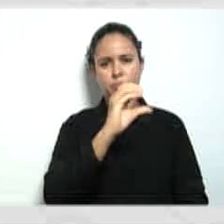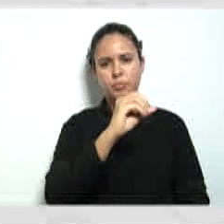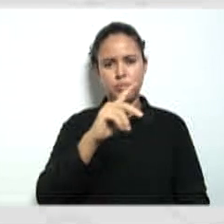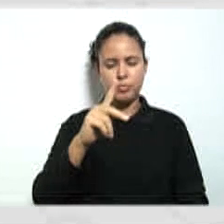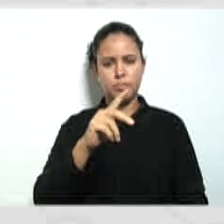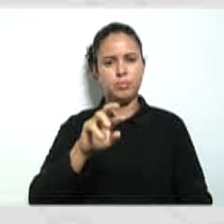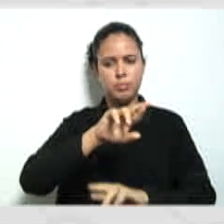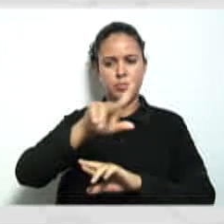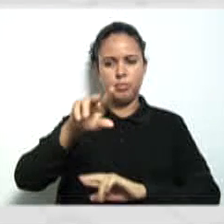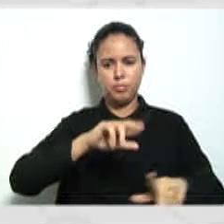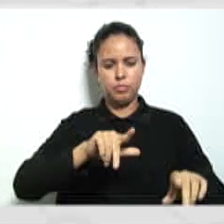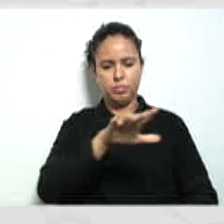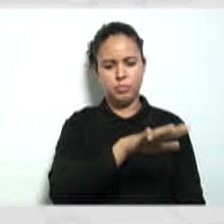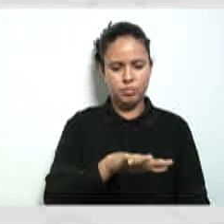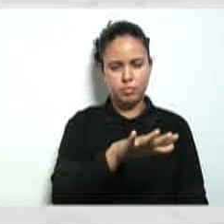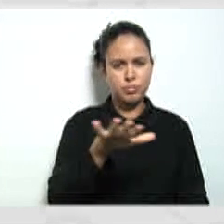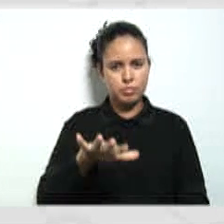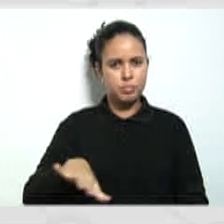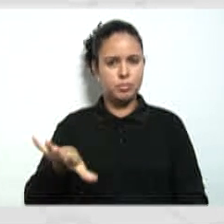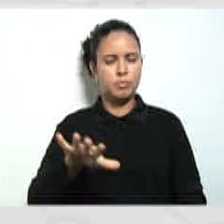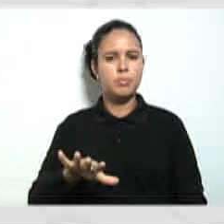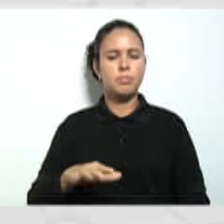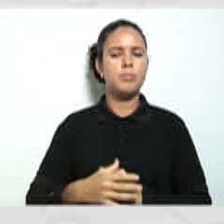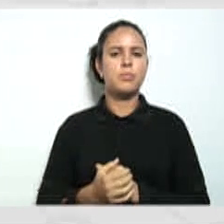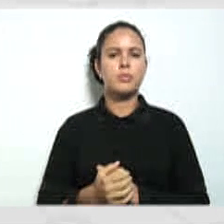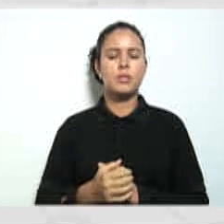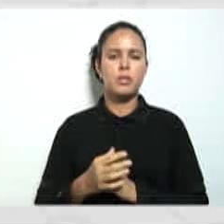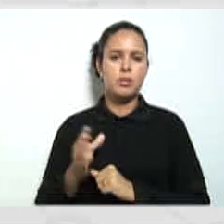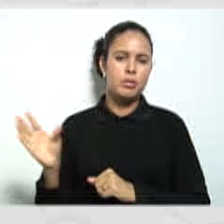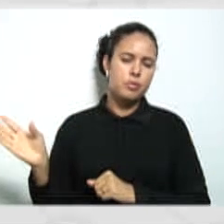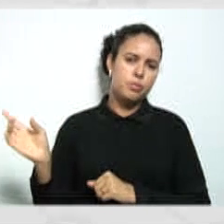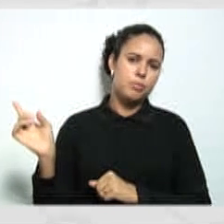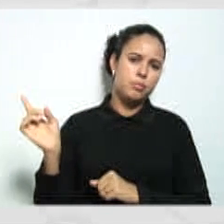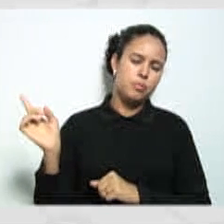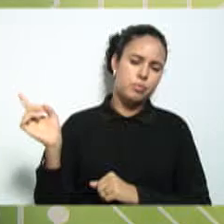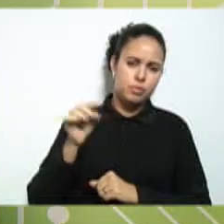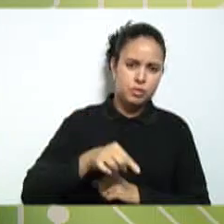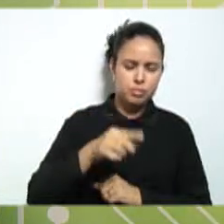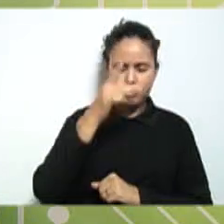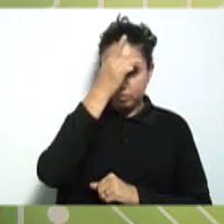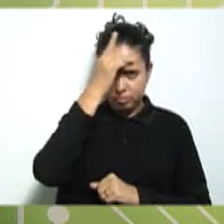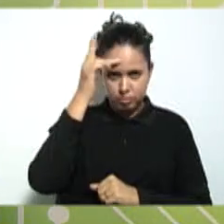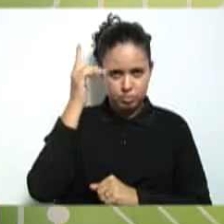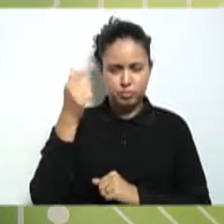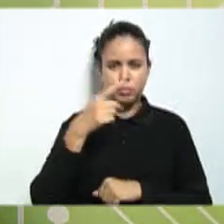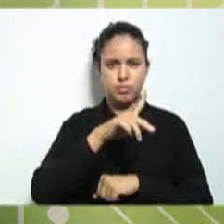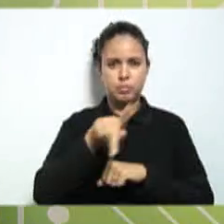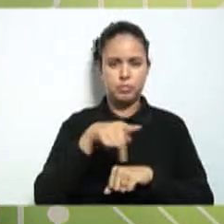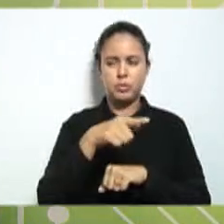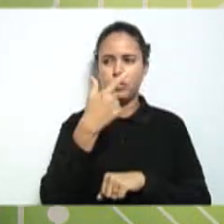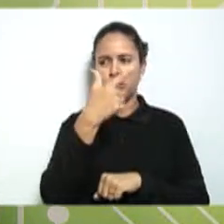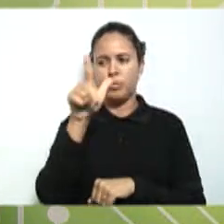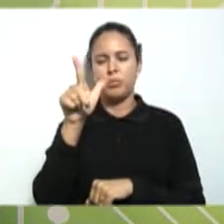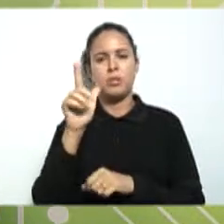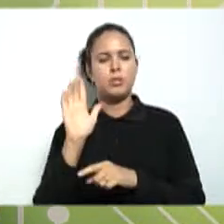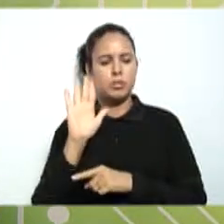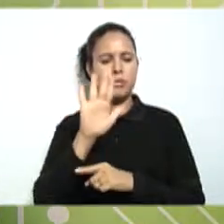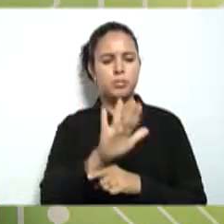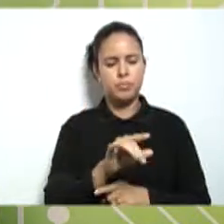ramos. Então, isso que o professor comentou, de vir com essa bagagem diferente, isso faz com que nós tenhamos diferenças